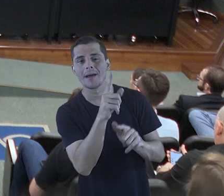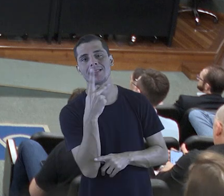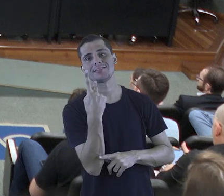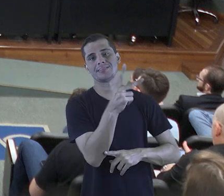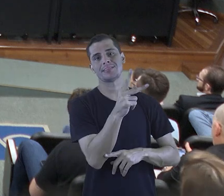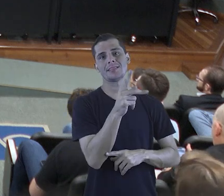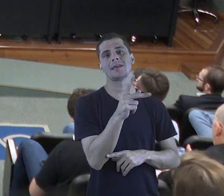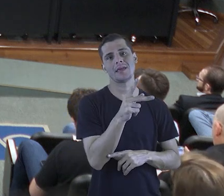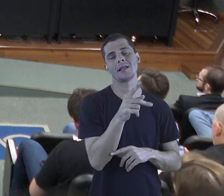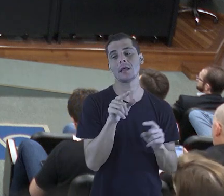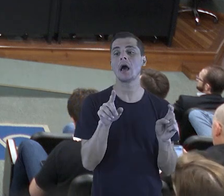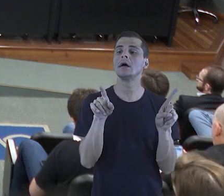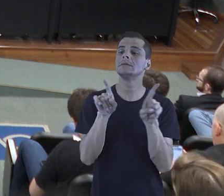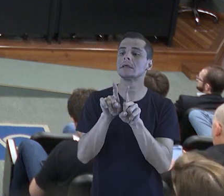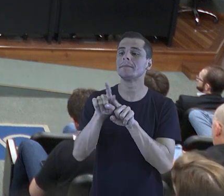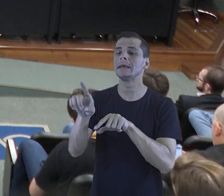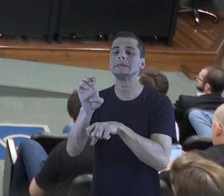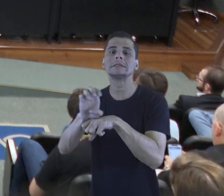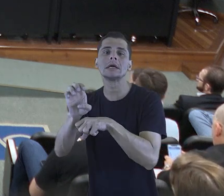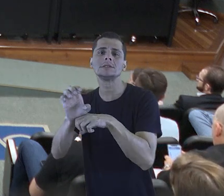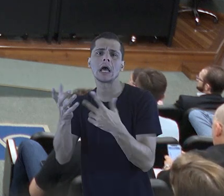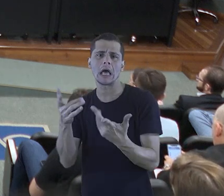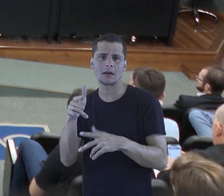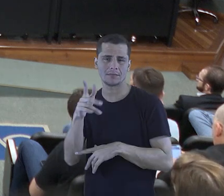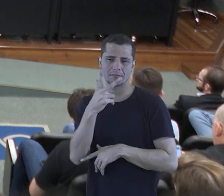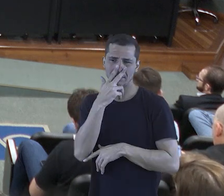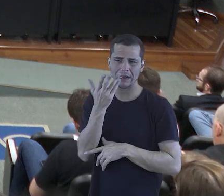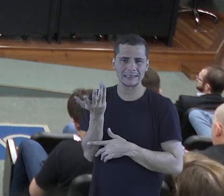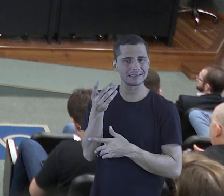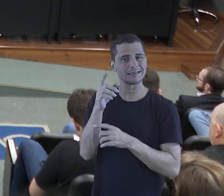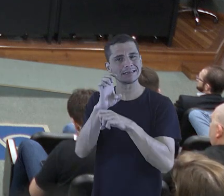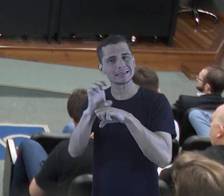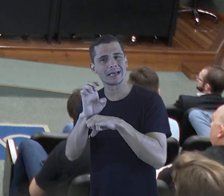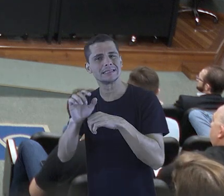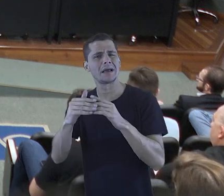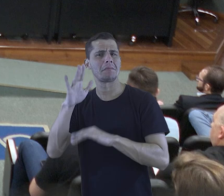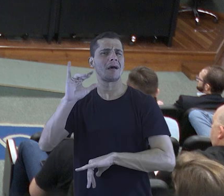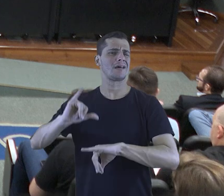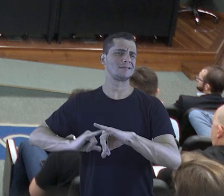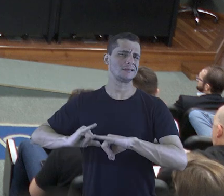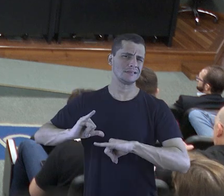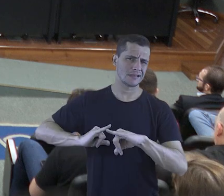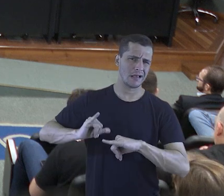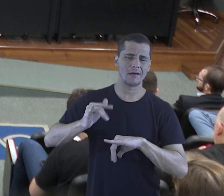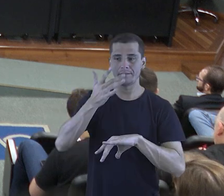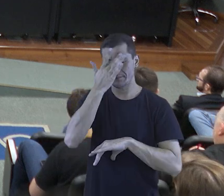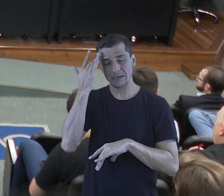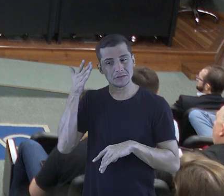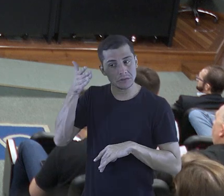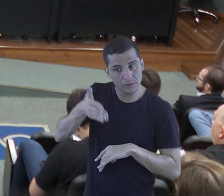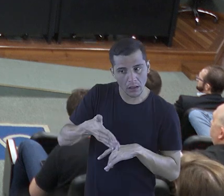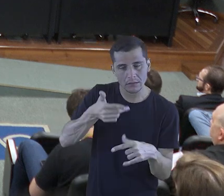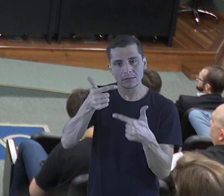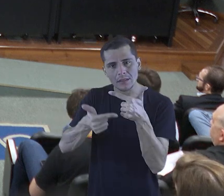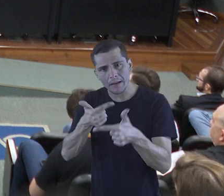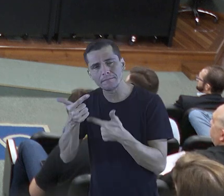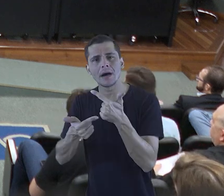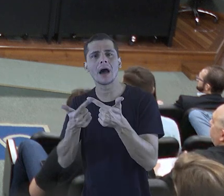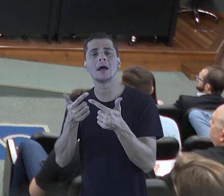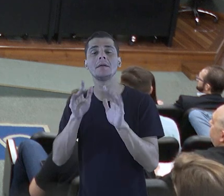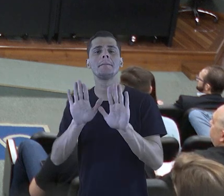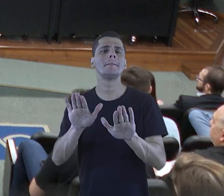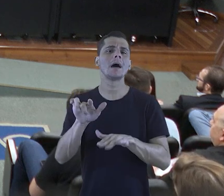vazamento que digam que foi você que causou, é um problema pessoal teu. E o estagiário, então. Já não vale a pena ser